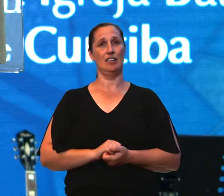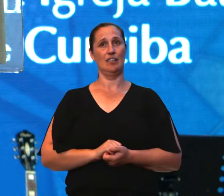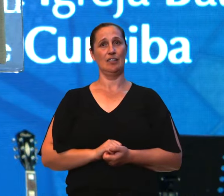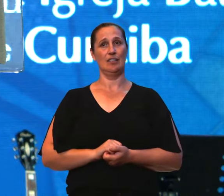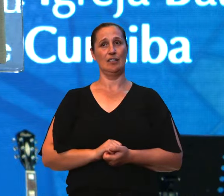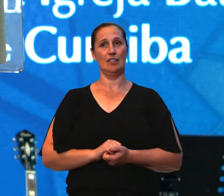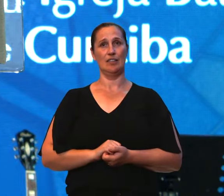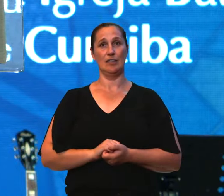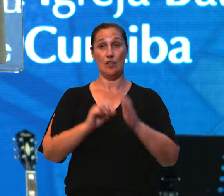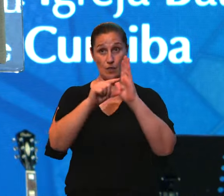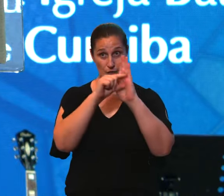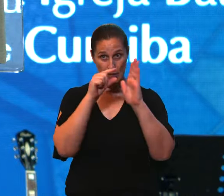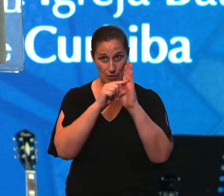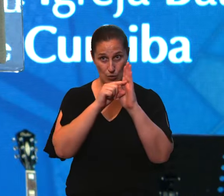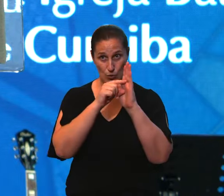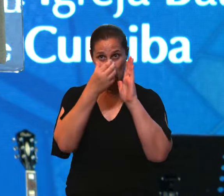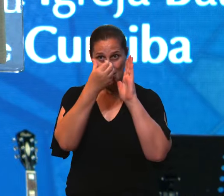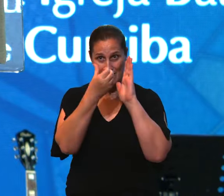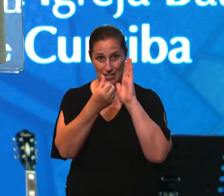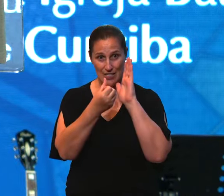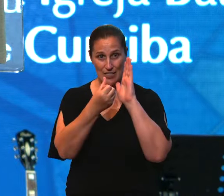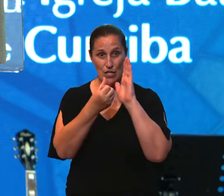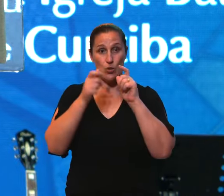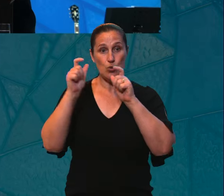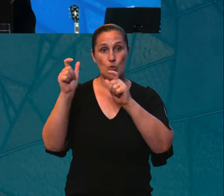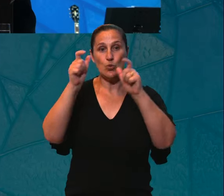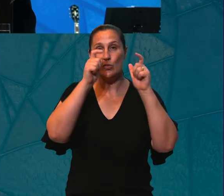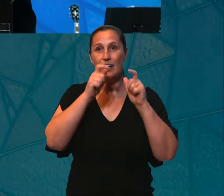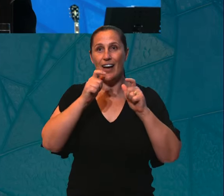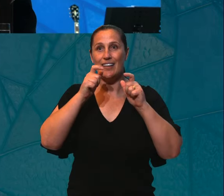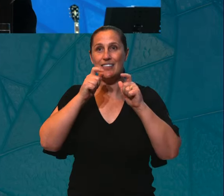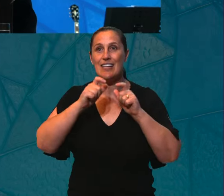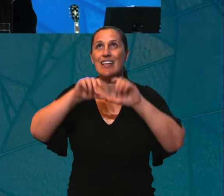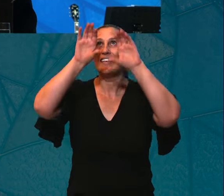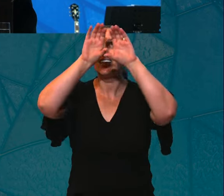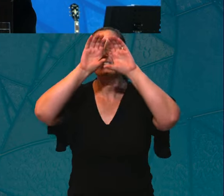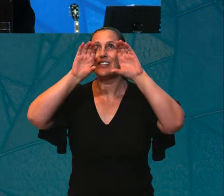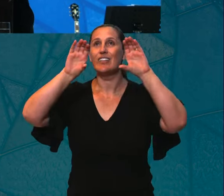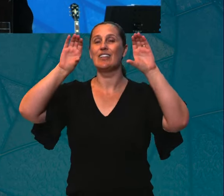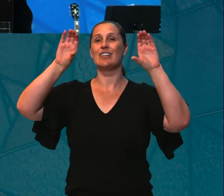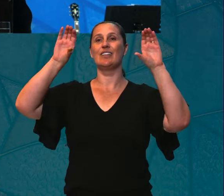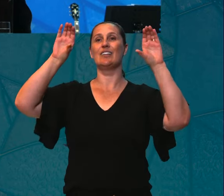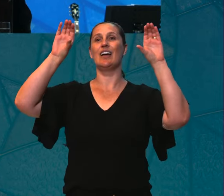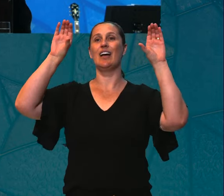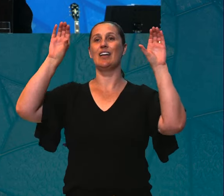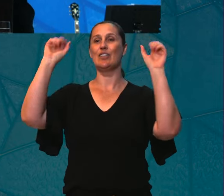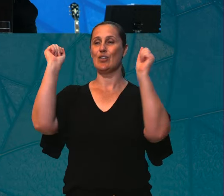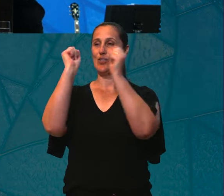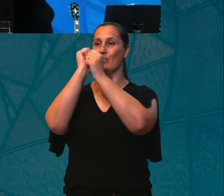sentar versículo cruces nos lugares Celestiais em Cristo